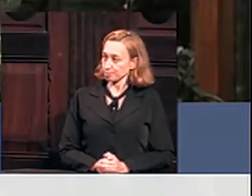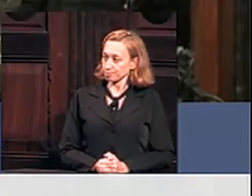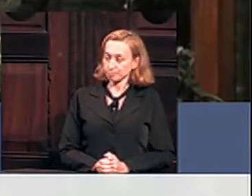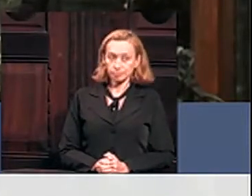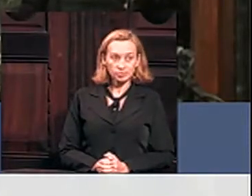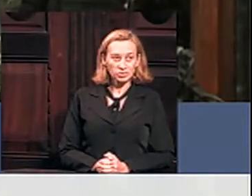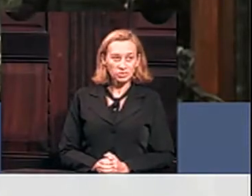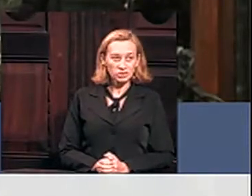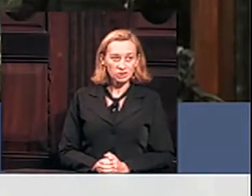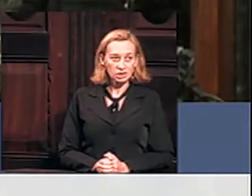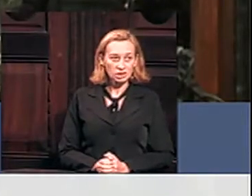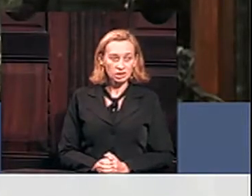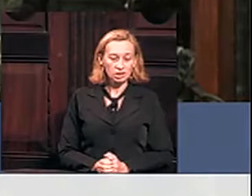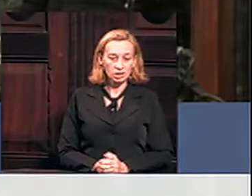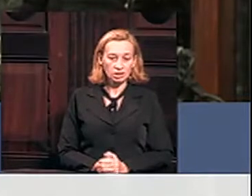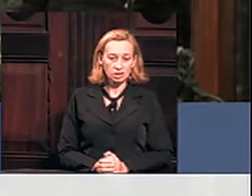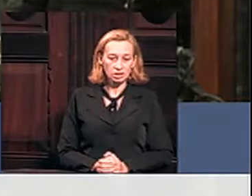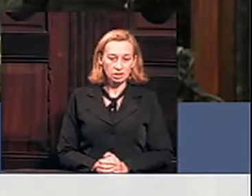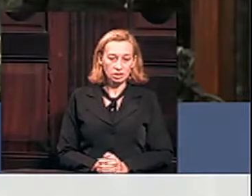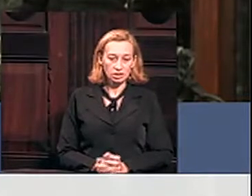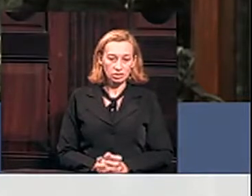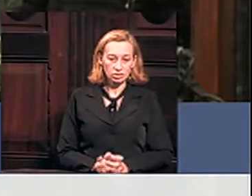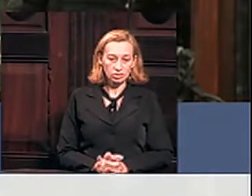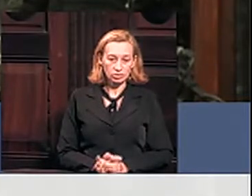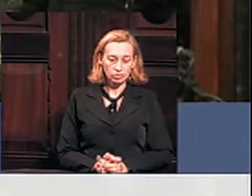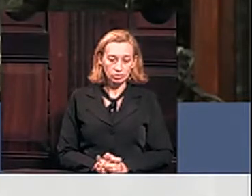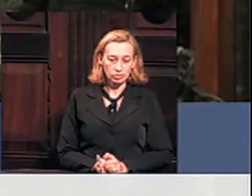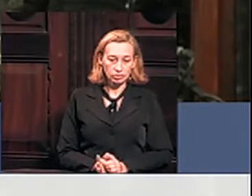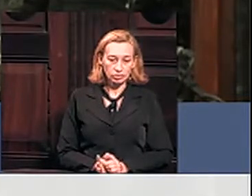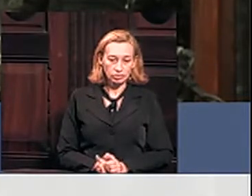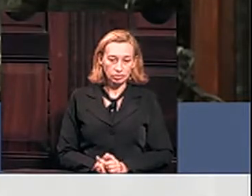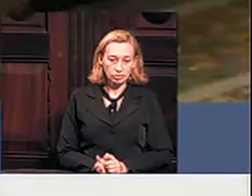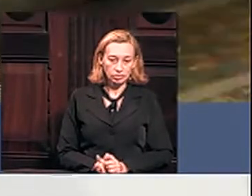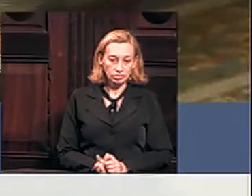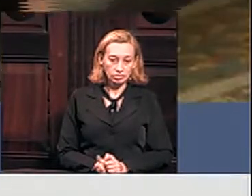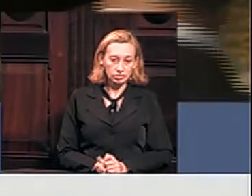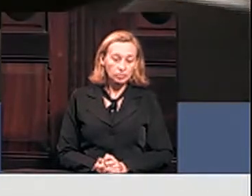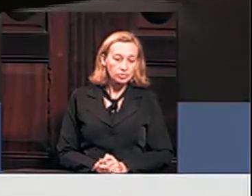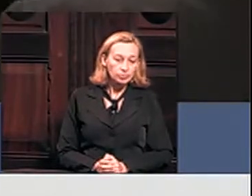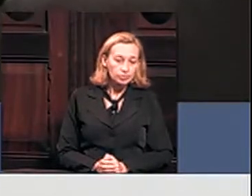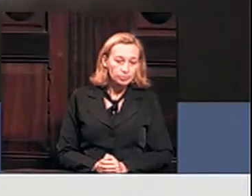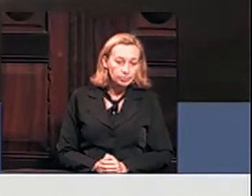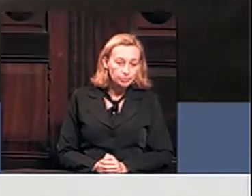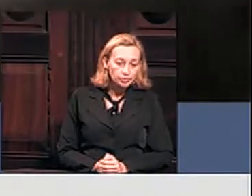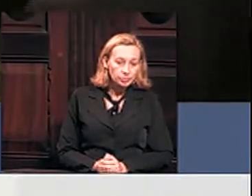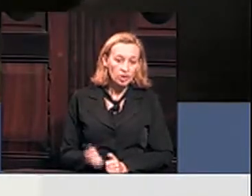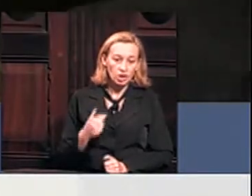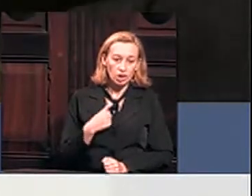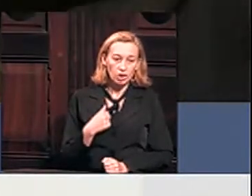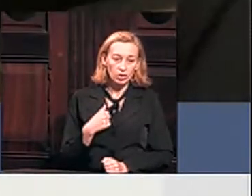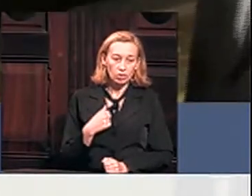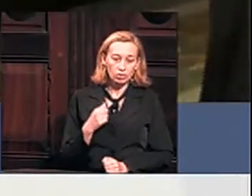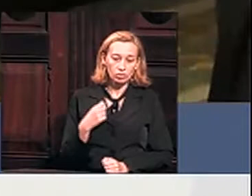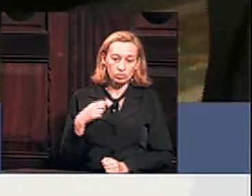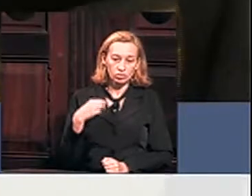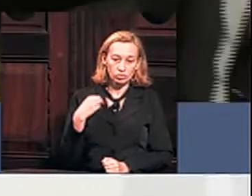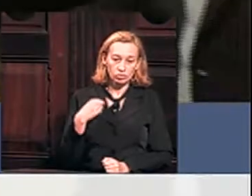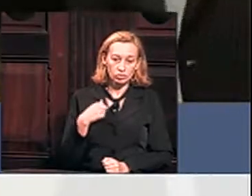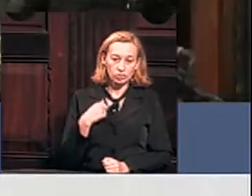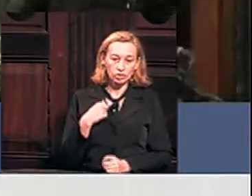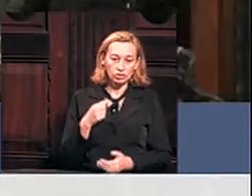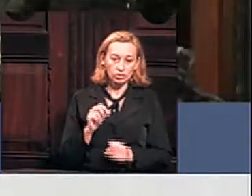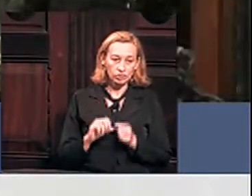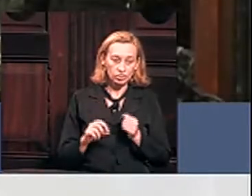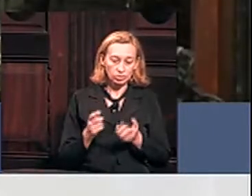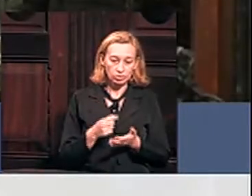Senhor presidente, tem um... Projeto 4120. Tem uma questão, eu sou coautor do projeto... Ah, tá